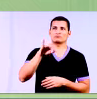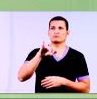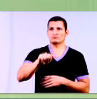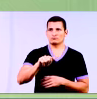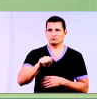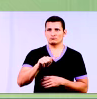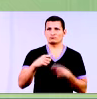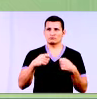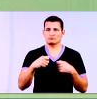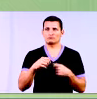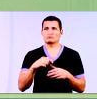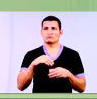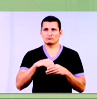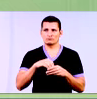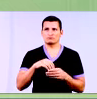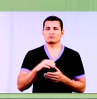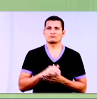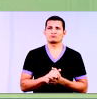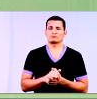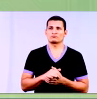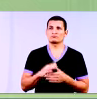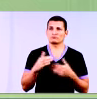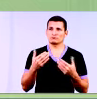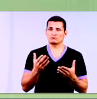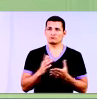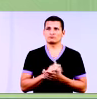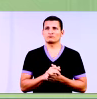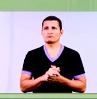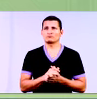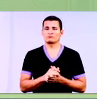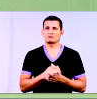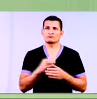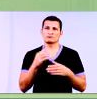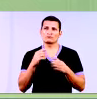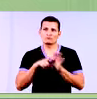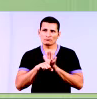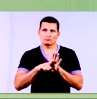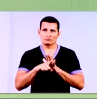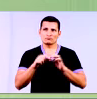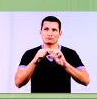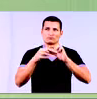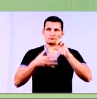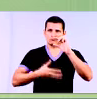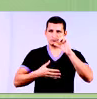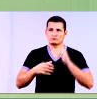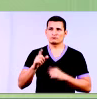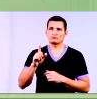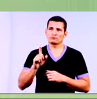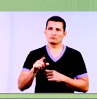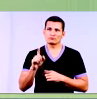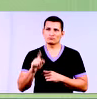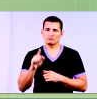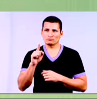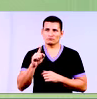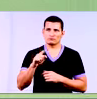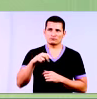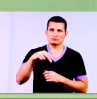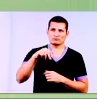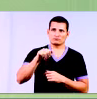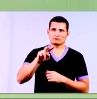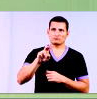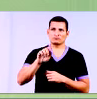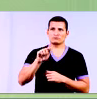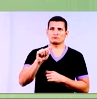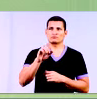está carregado na memória. Então, Tiago, agora que o cara vai lá fazer uma pesquisa no Google, ele deu 2 cliques no navegador lá, e